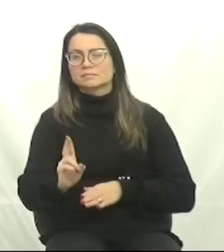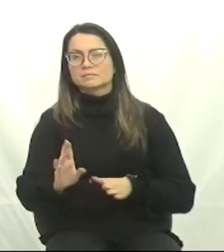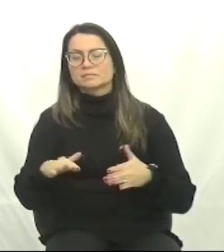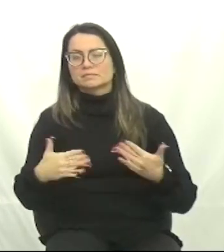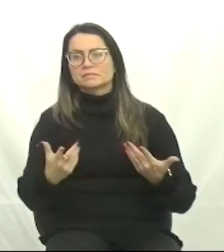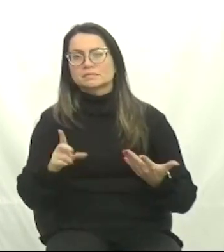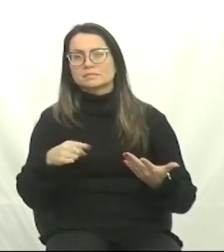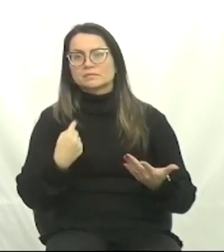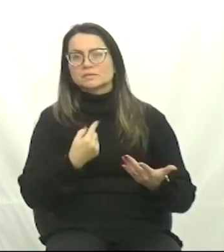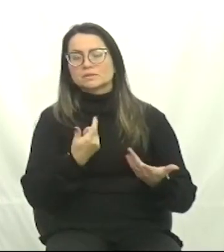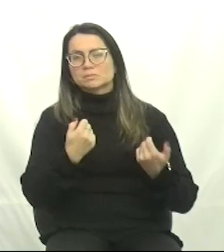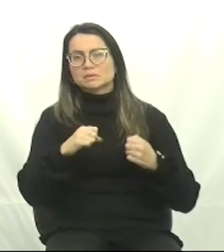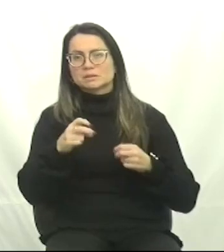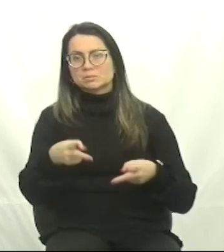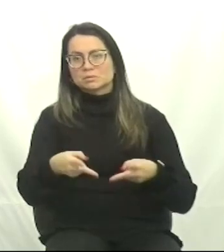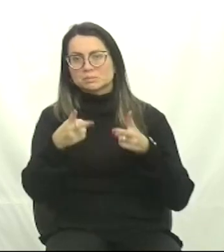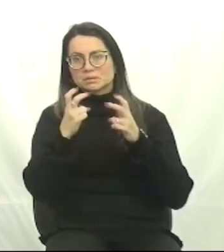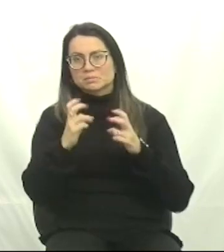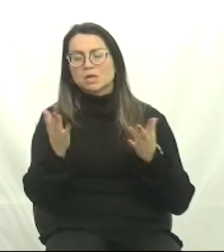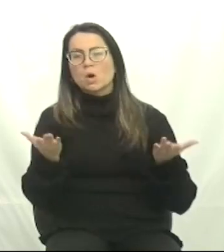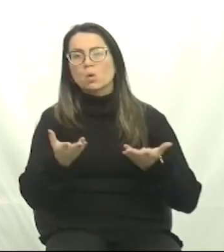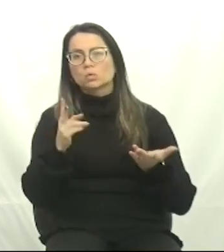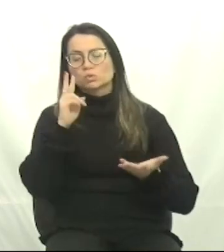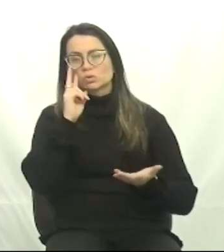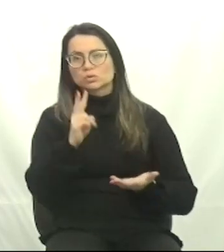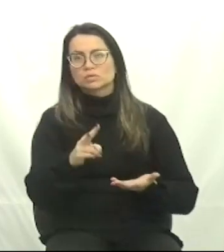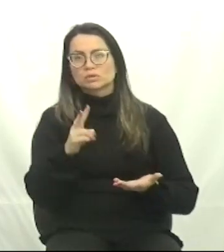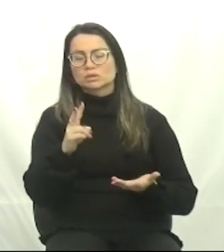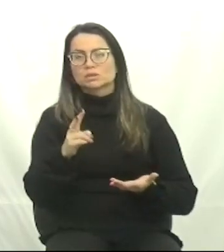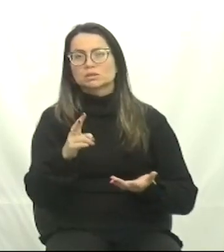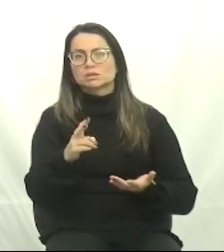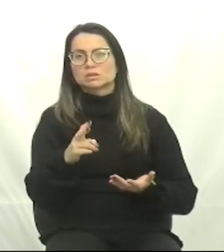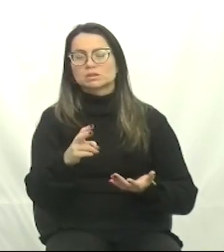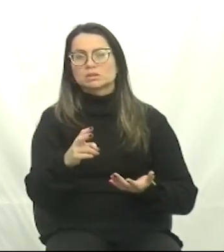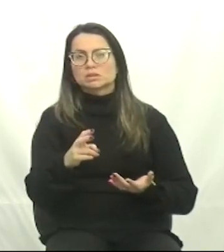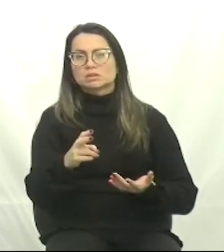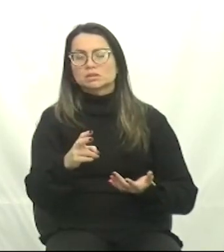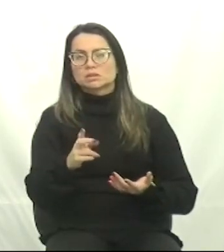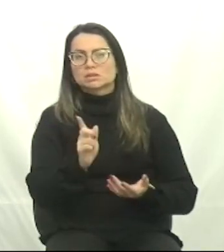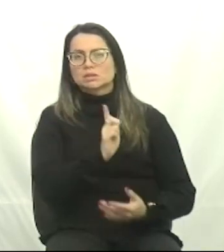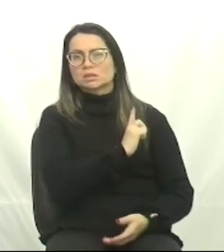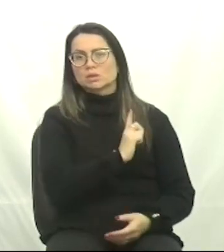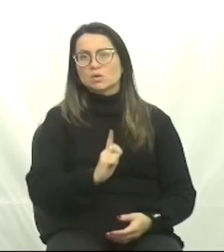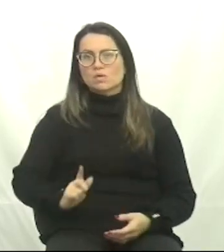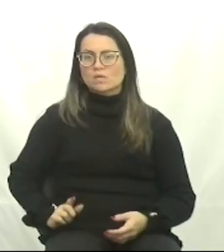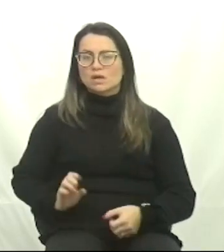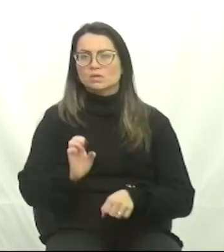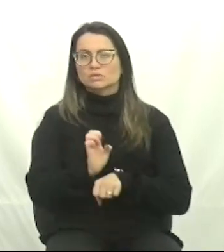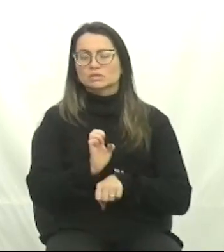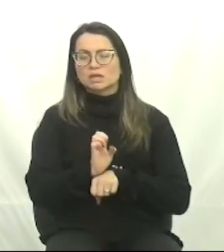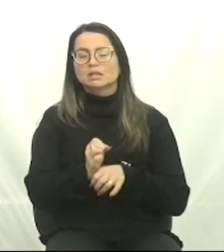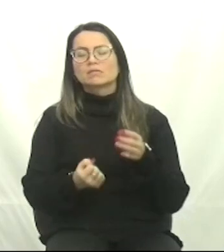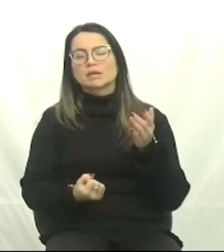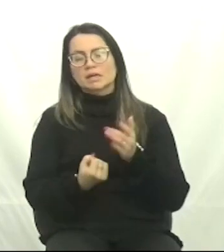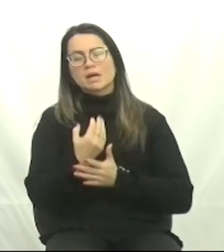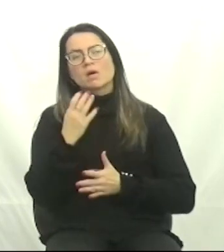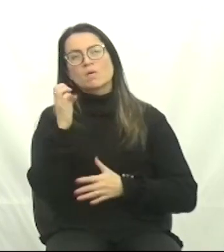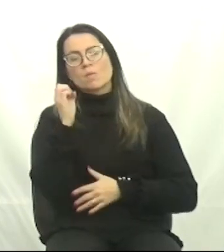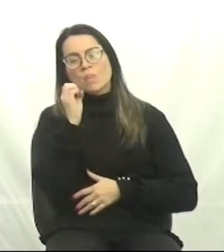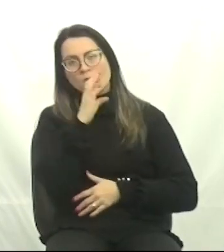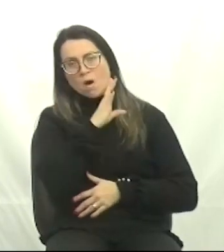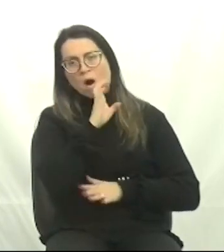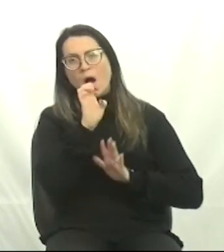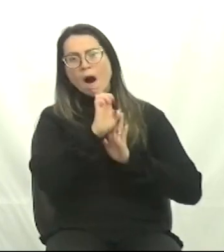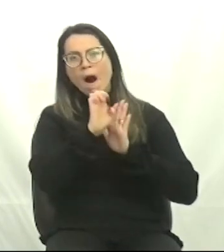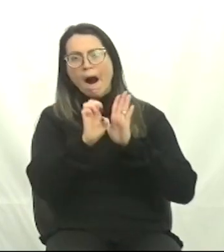temos que ver, eu ouvi hoje que o governo do Estado ele vai fazer um novo edital para aumentar essas bolsas do ensino